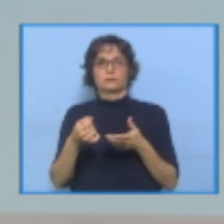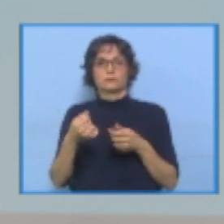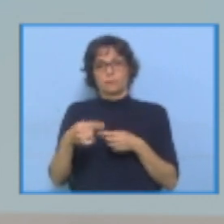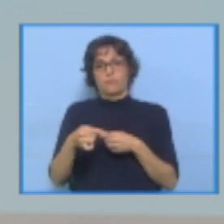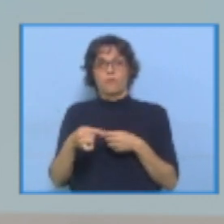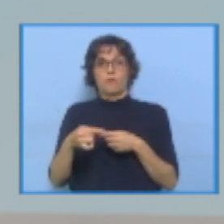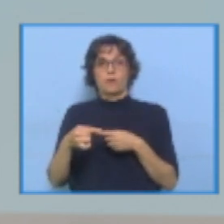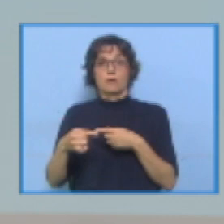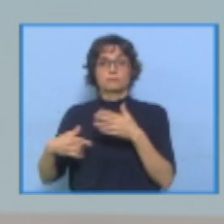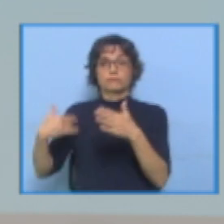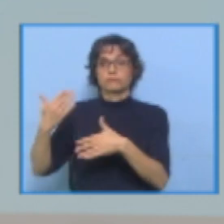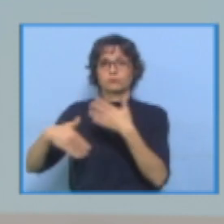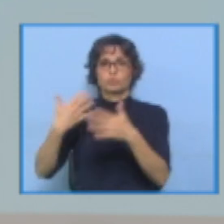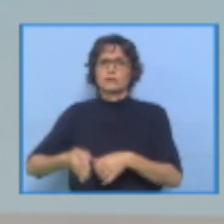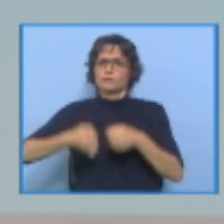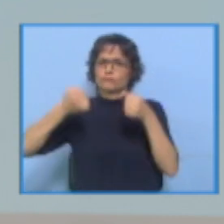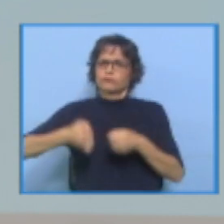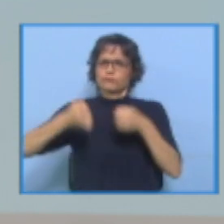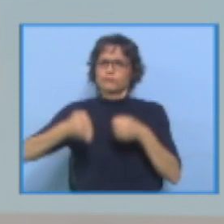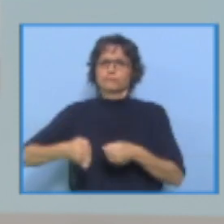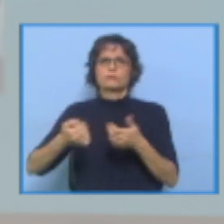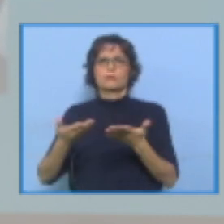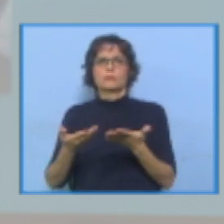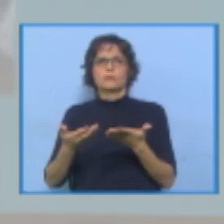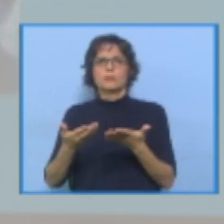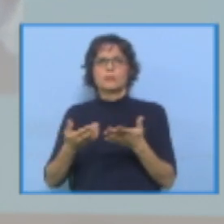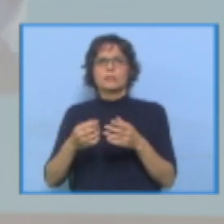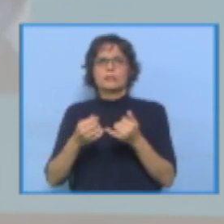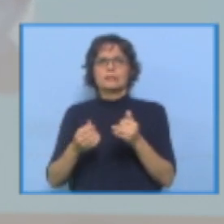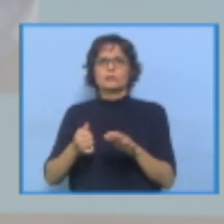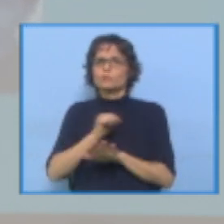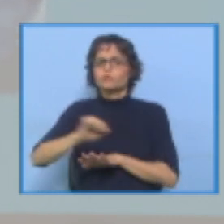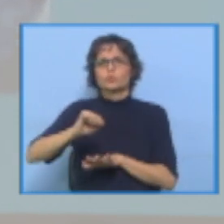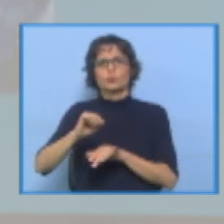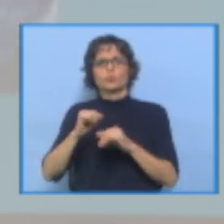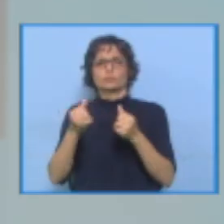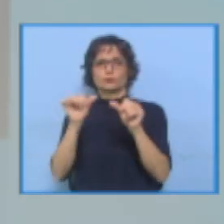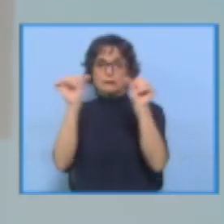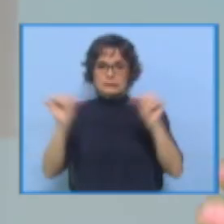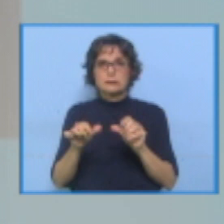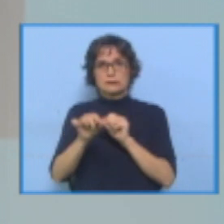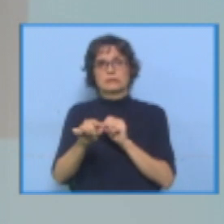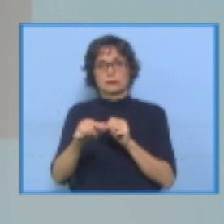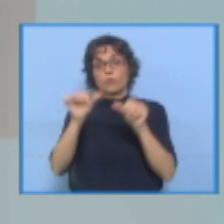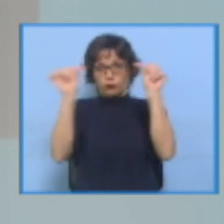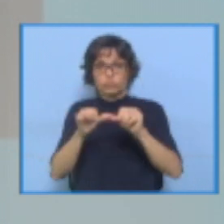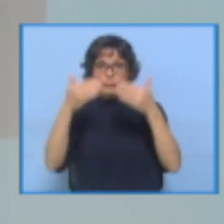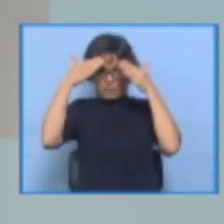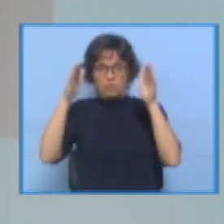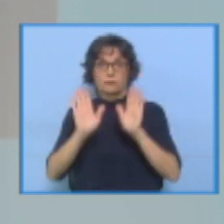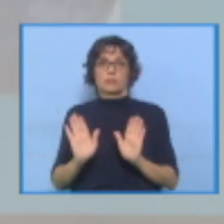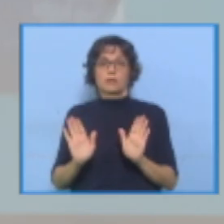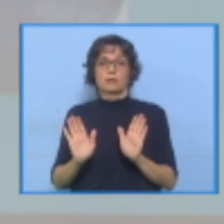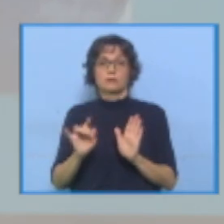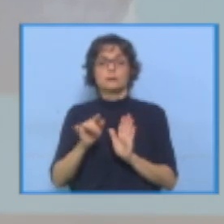inorgânicos, que contestam em bloco, digamos, o sistema, e o sistema muitas vezes é o sistema democrático, porque